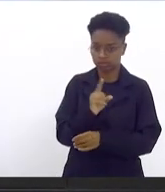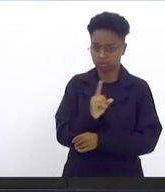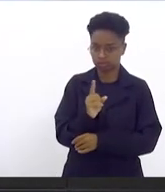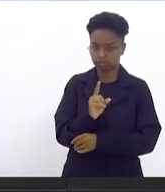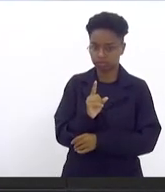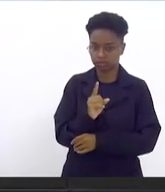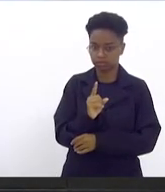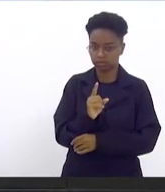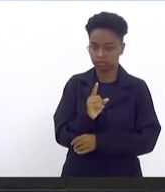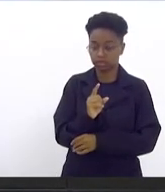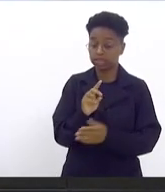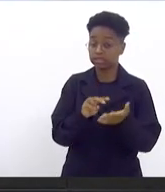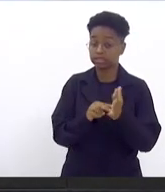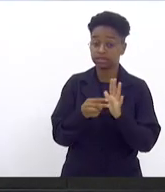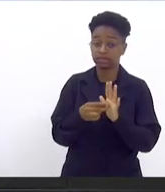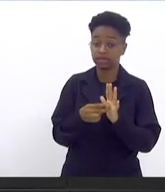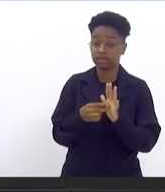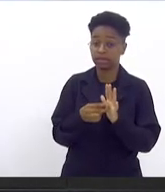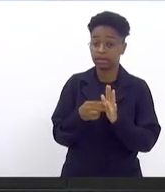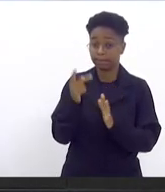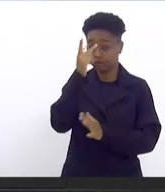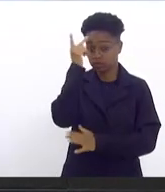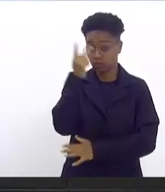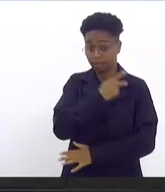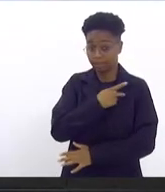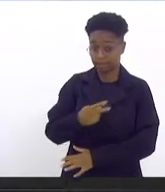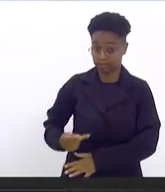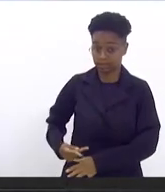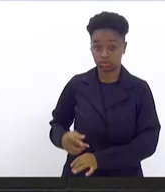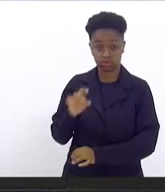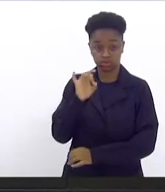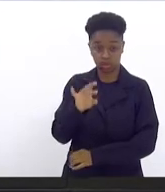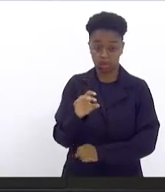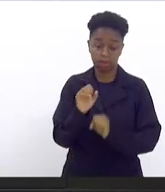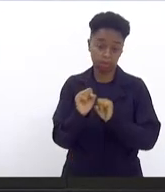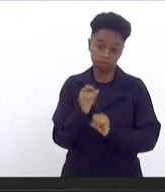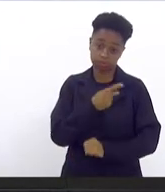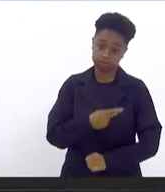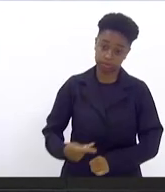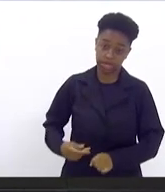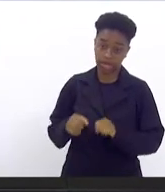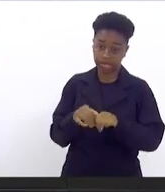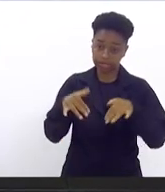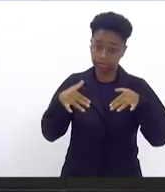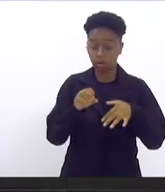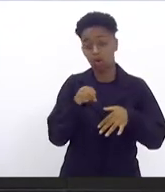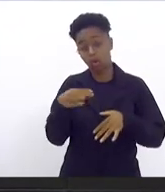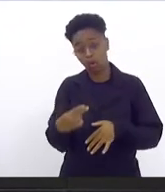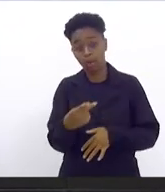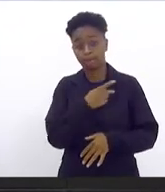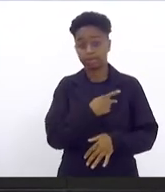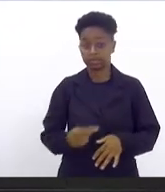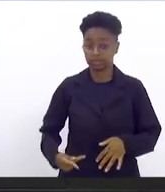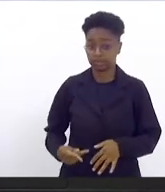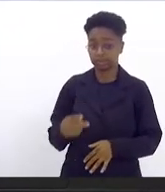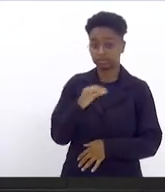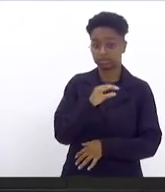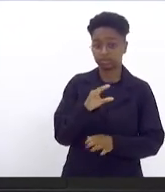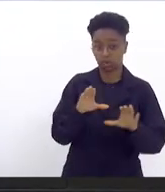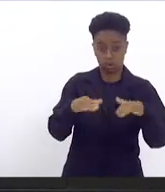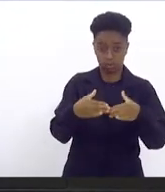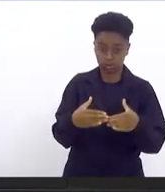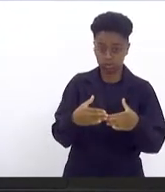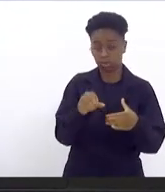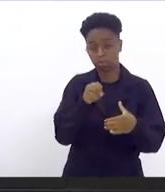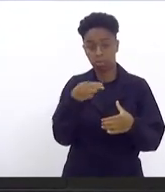baixa indiligência é de quem está presidindo os trabalhos. Não, claro. Pode ser do presidente da Assembleia ou do presidente da comissão, no caso a CCJ. Claro. Ou a